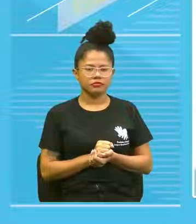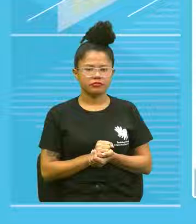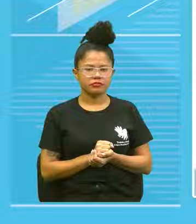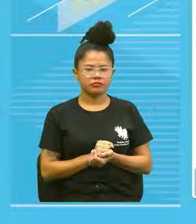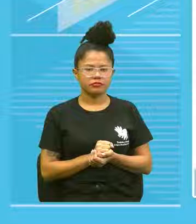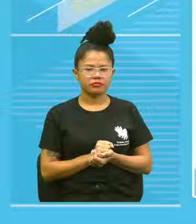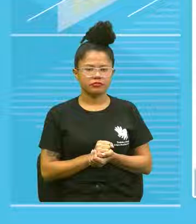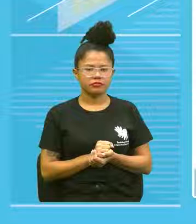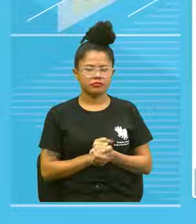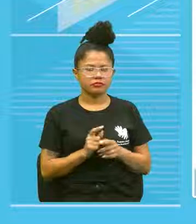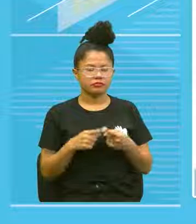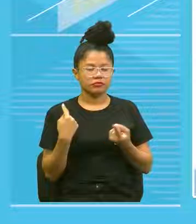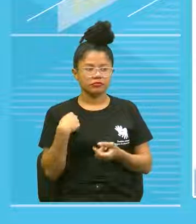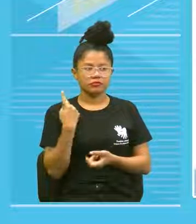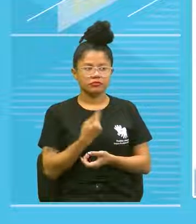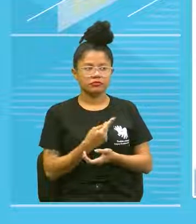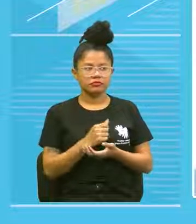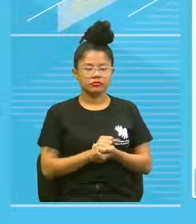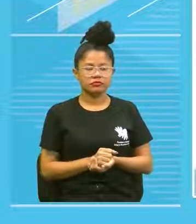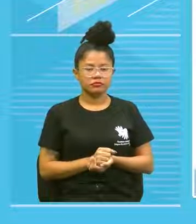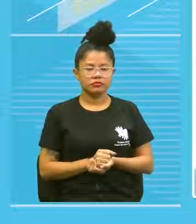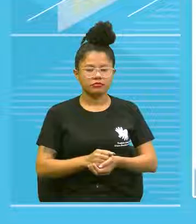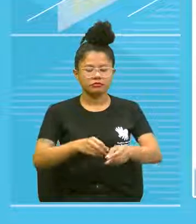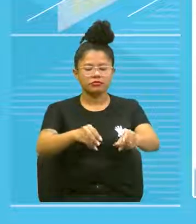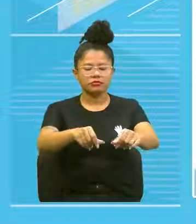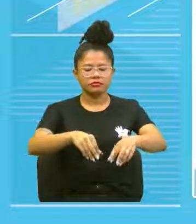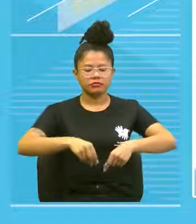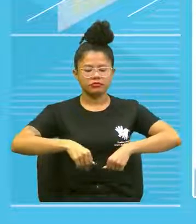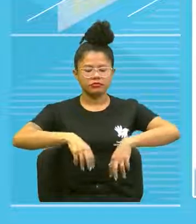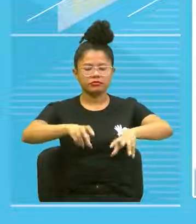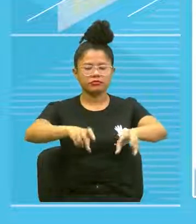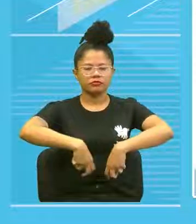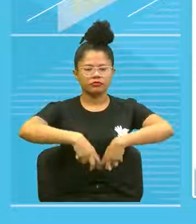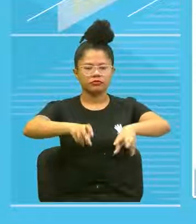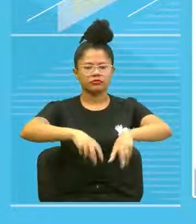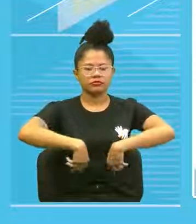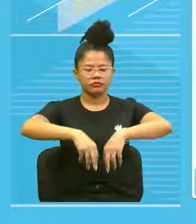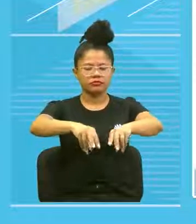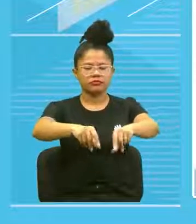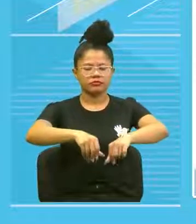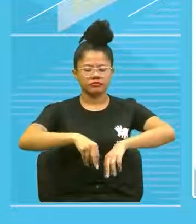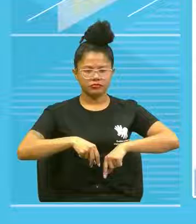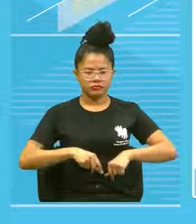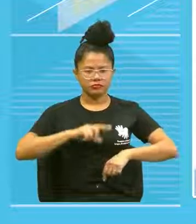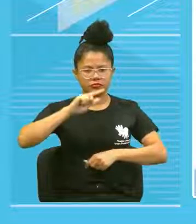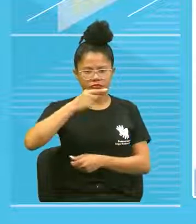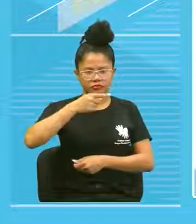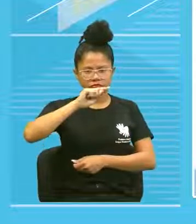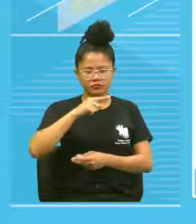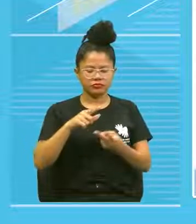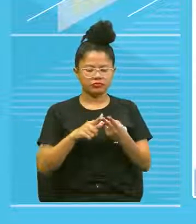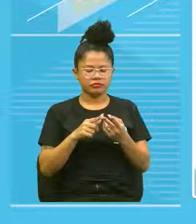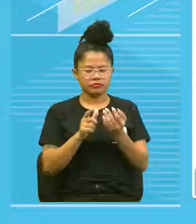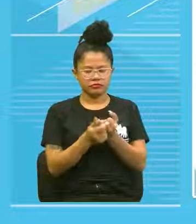E para isso nós naturalmente plantamos a cana e o milho